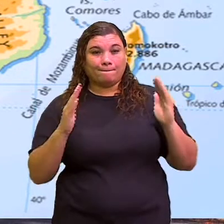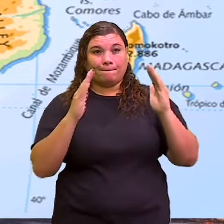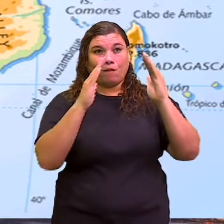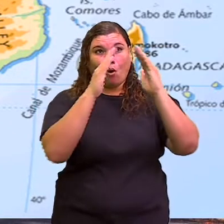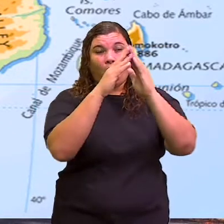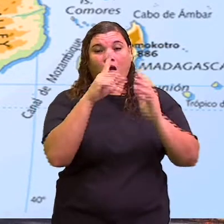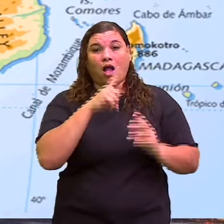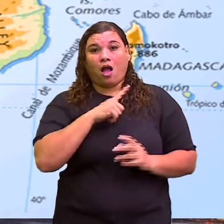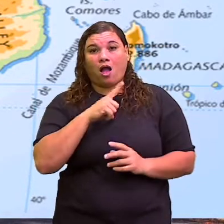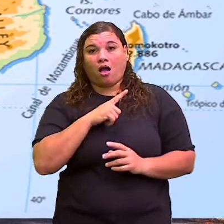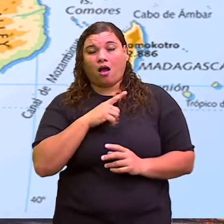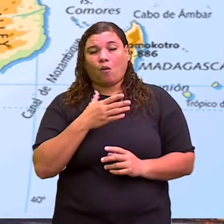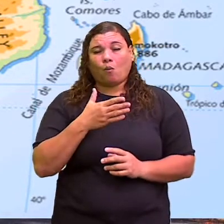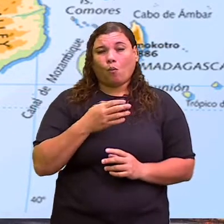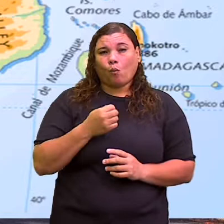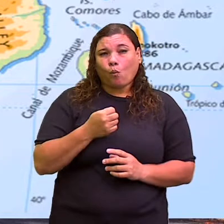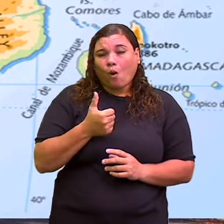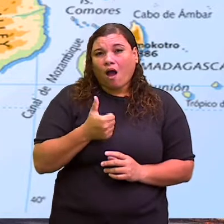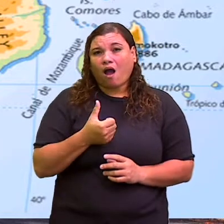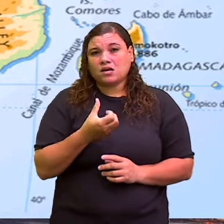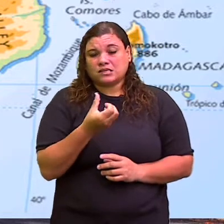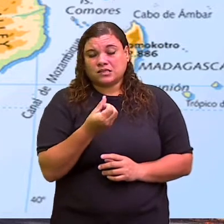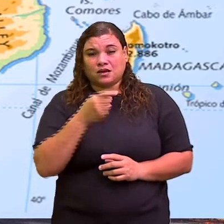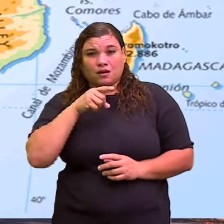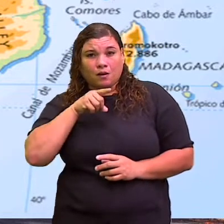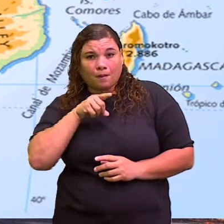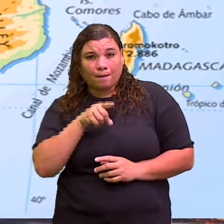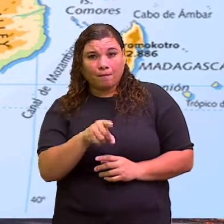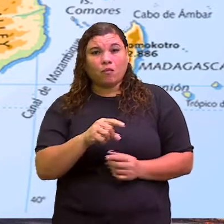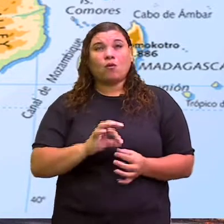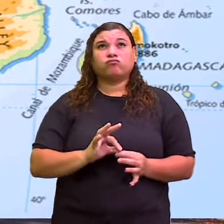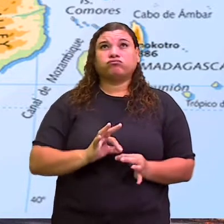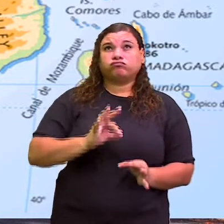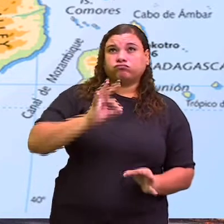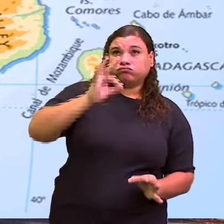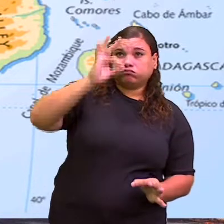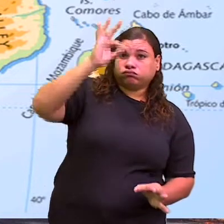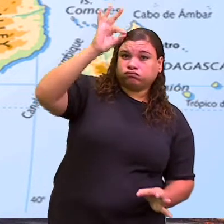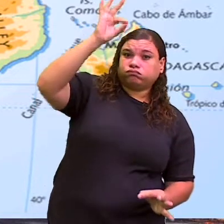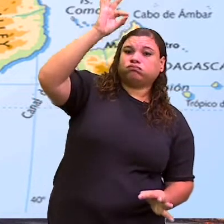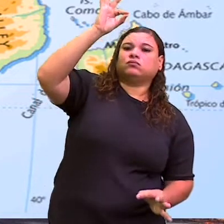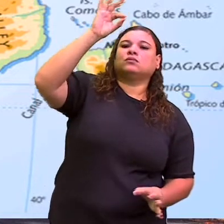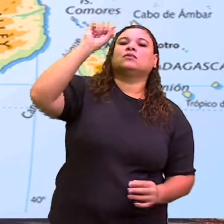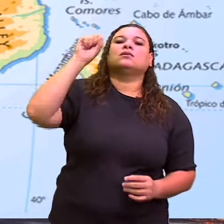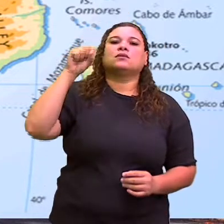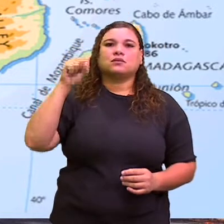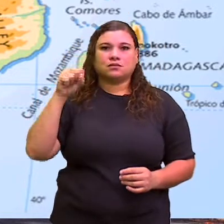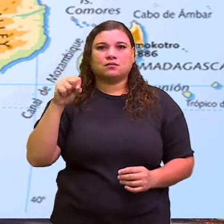nós podemos perceber que não são as grandes elevações que